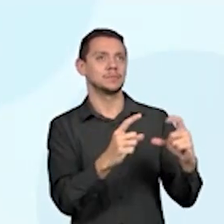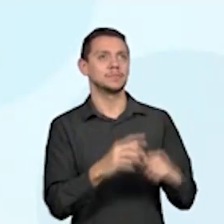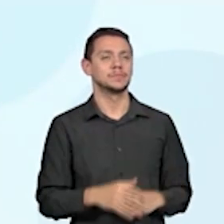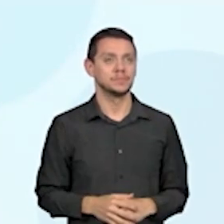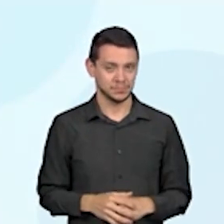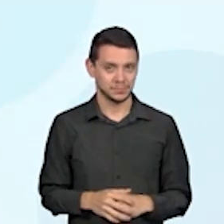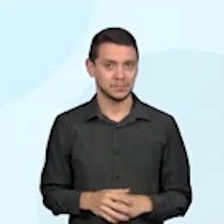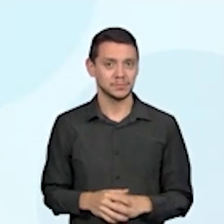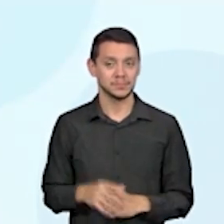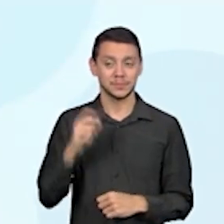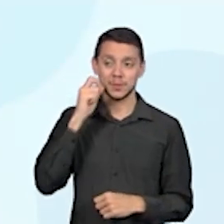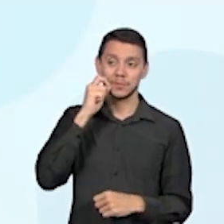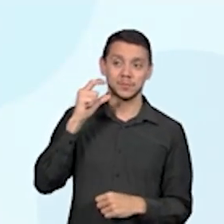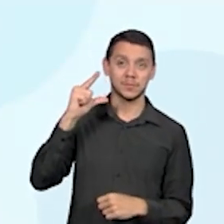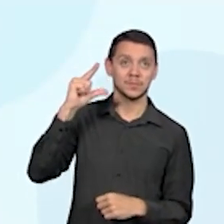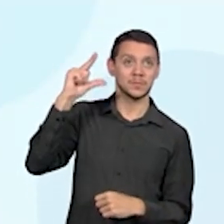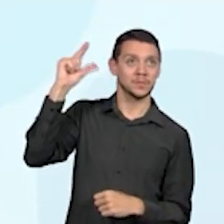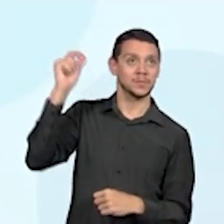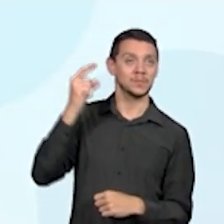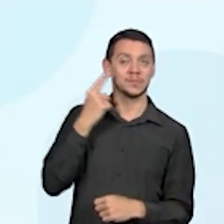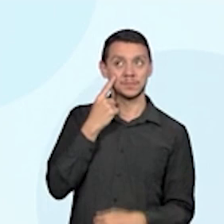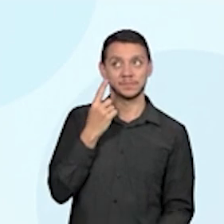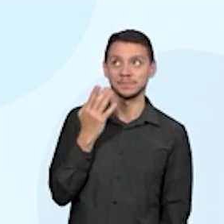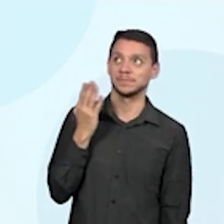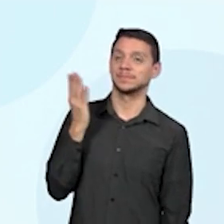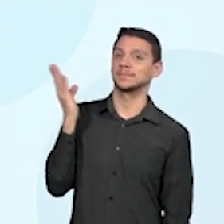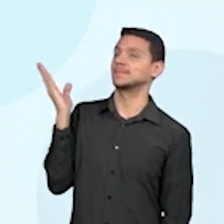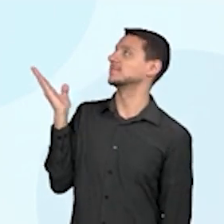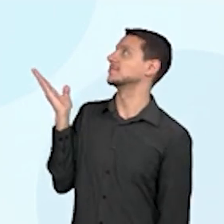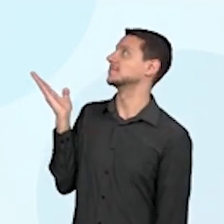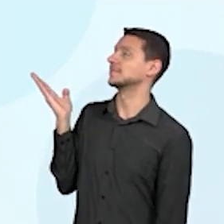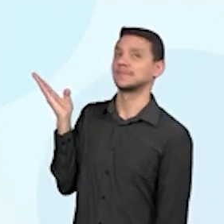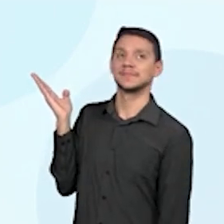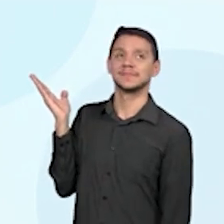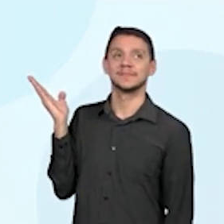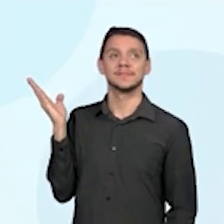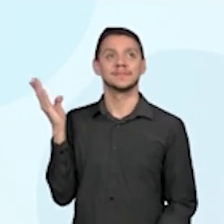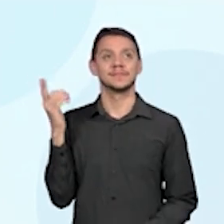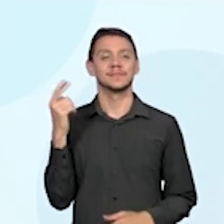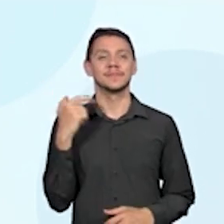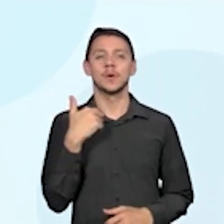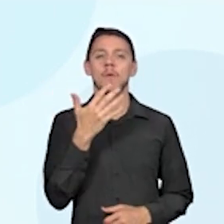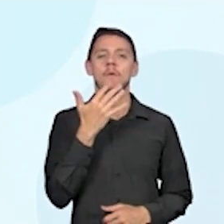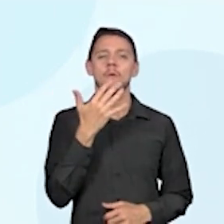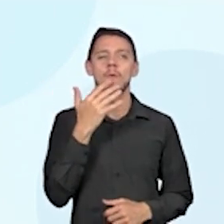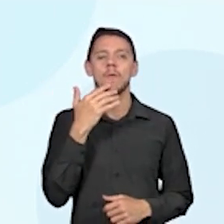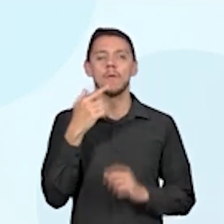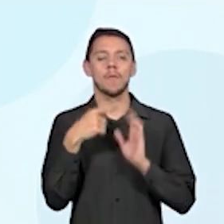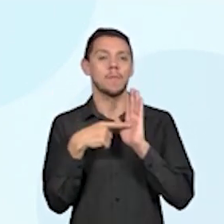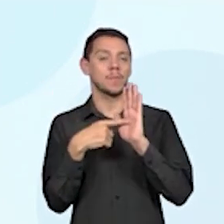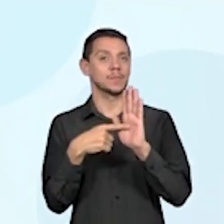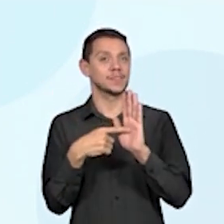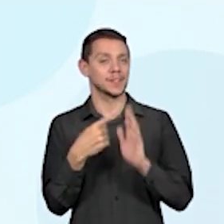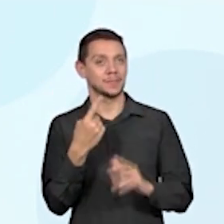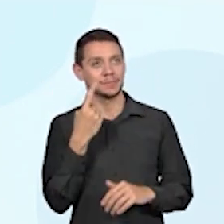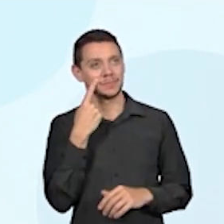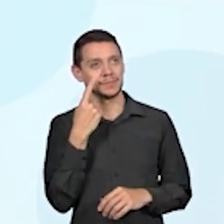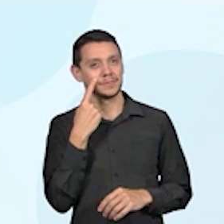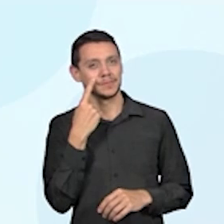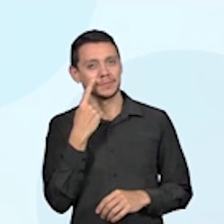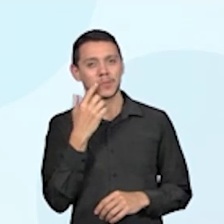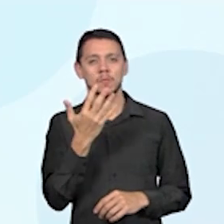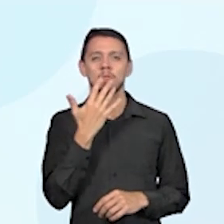a finalização do balãozinho. Eu vou destacar aqui a pontinha. Escolho agora uma cor que